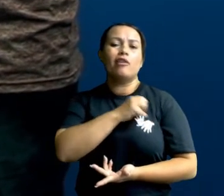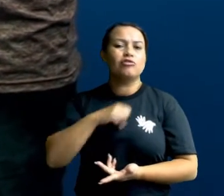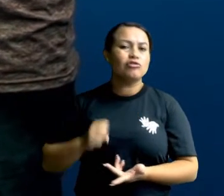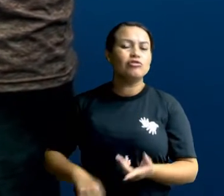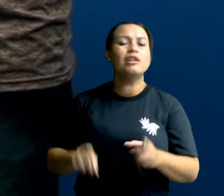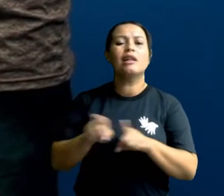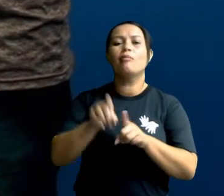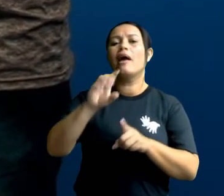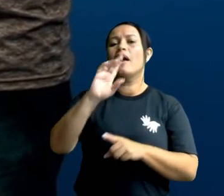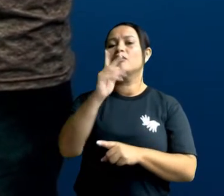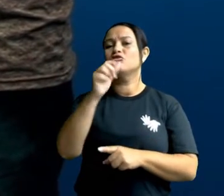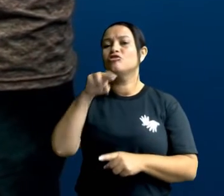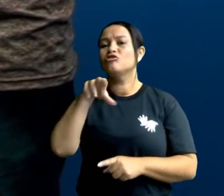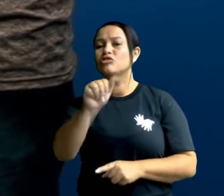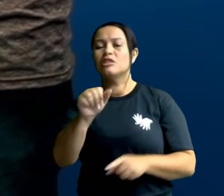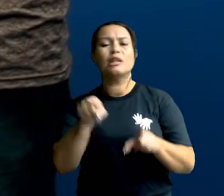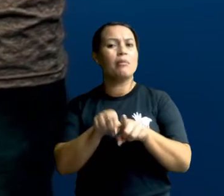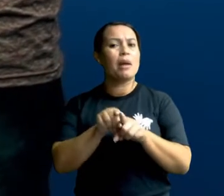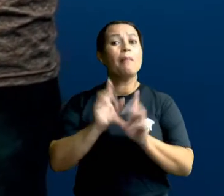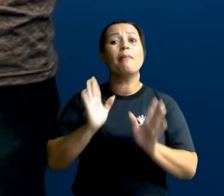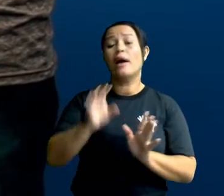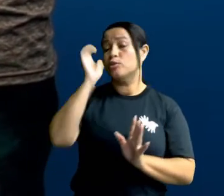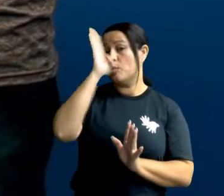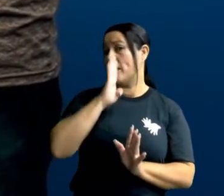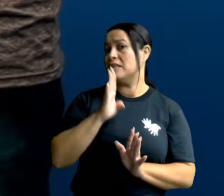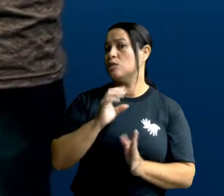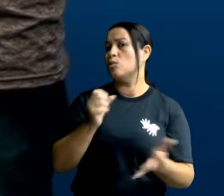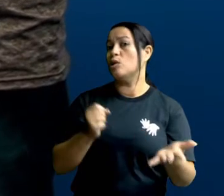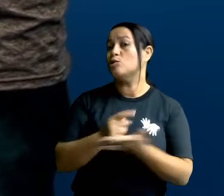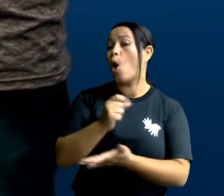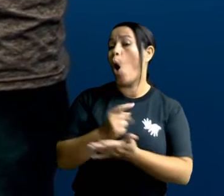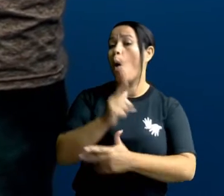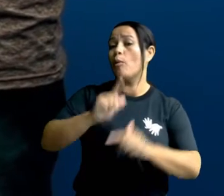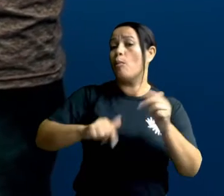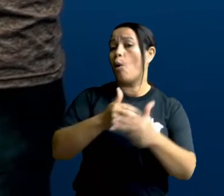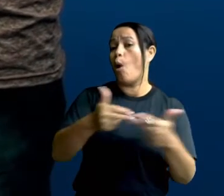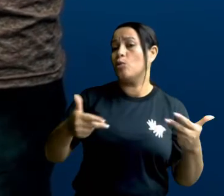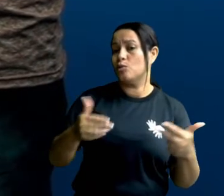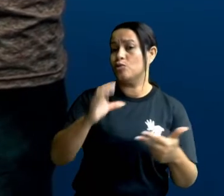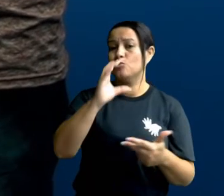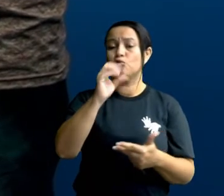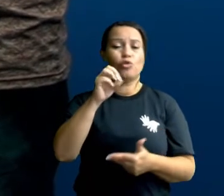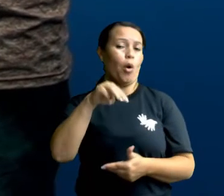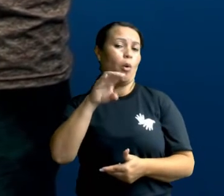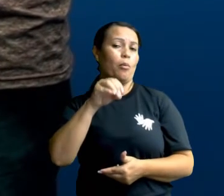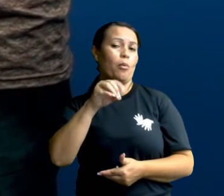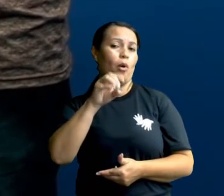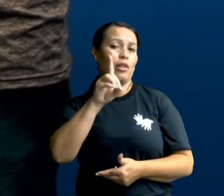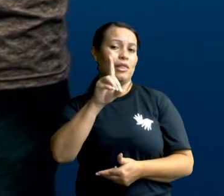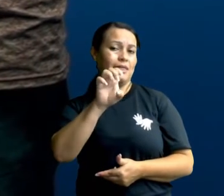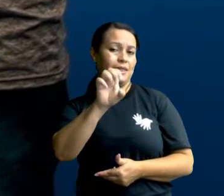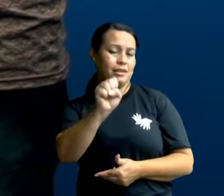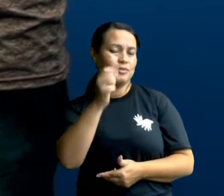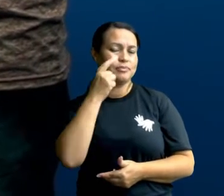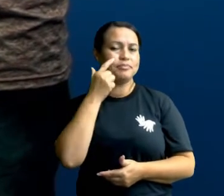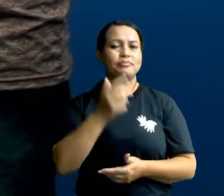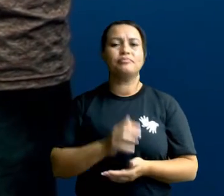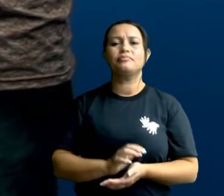entre os grandes compradores, os grandes importadores de produtos de commodities.